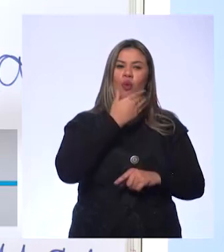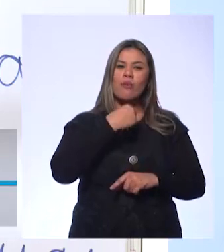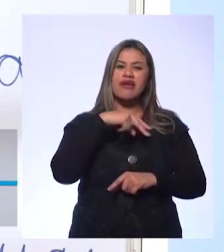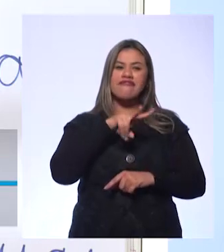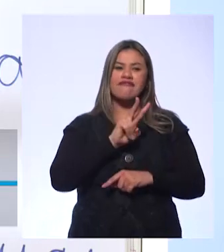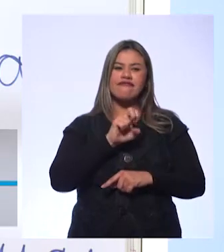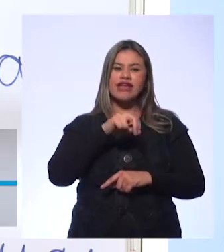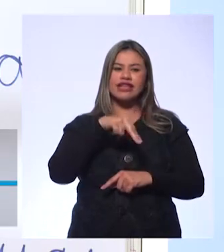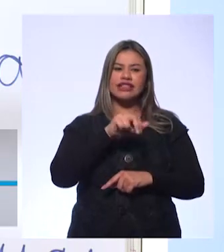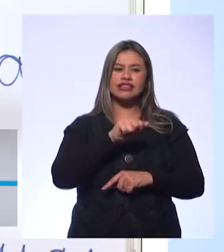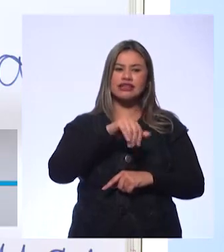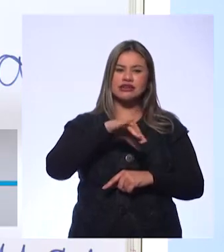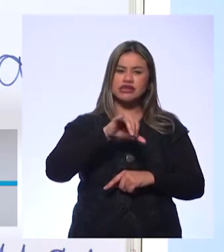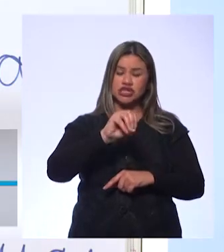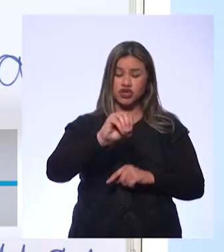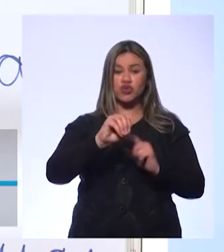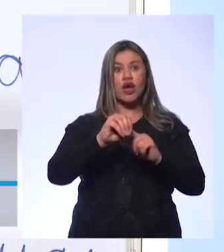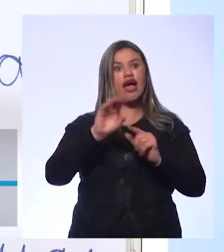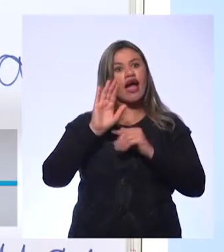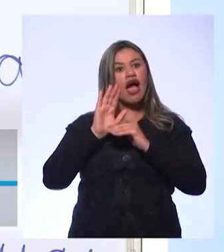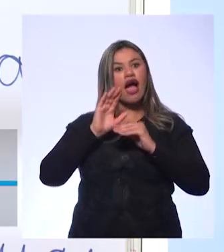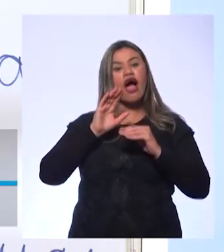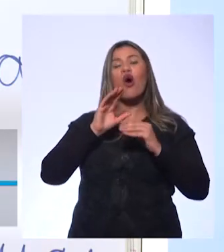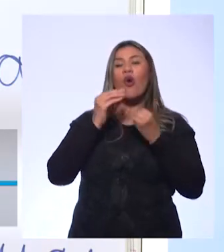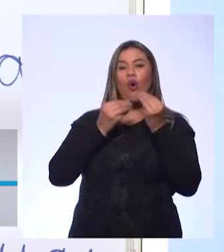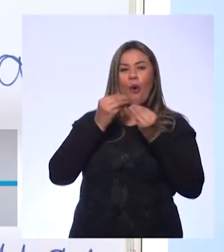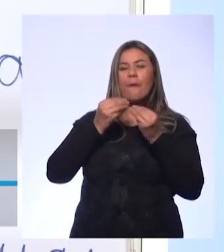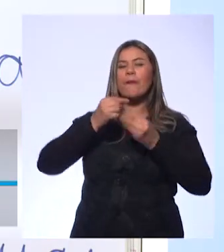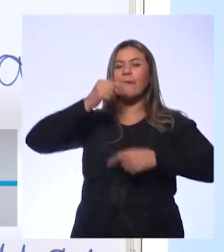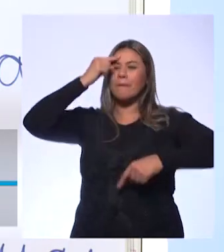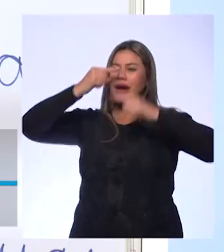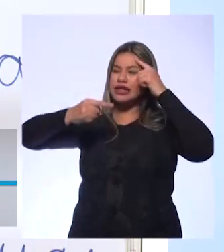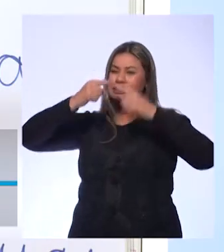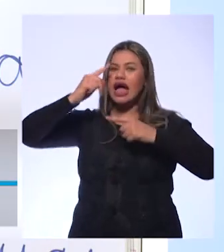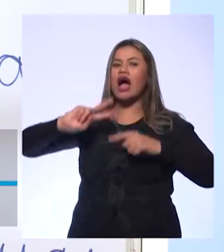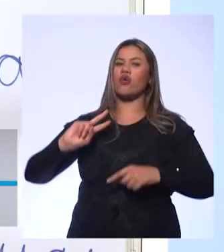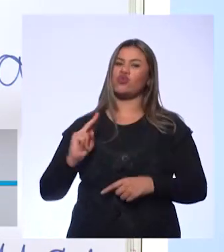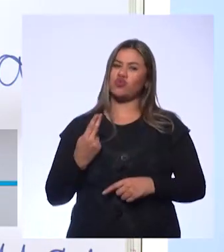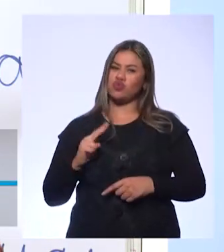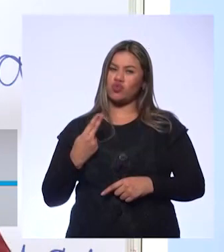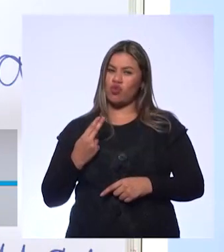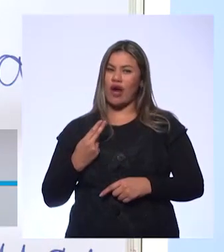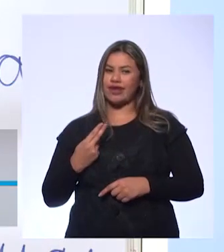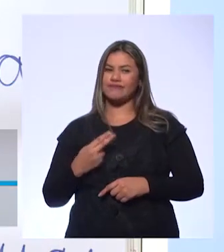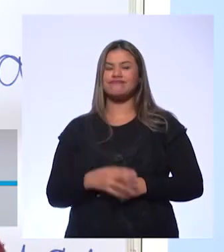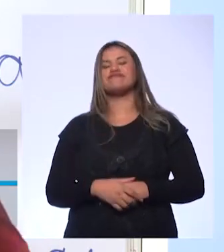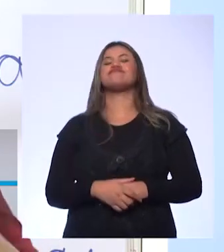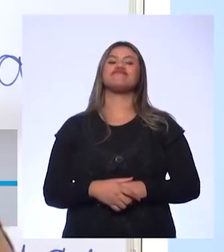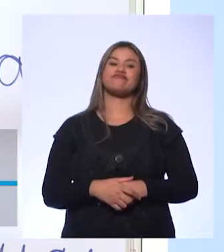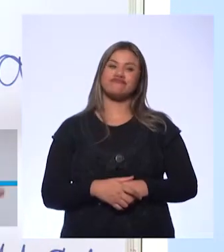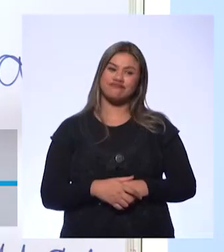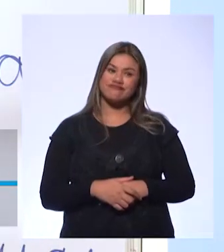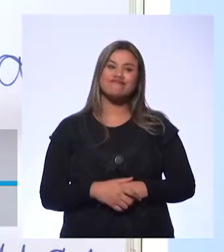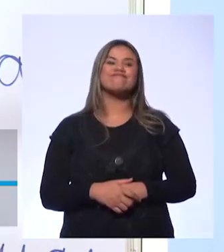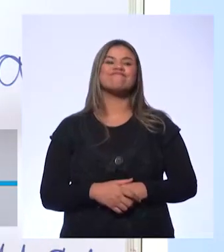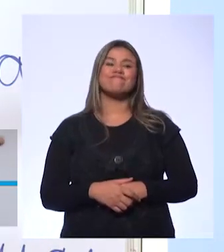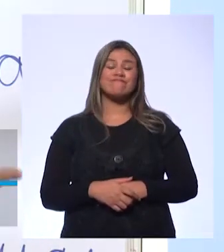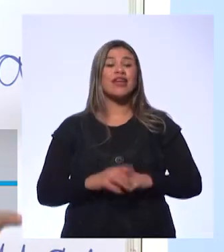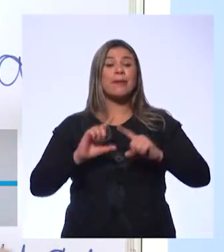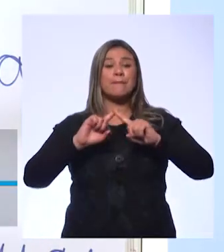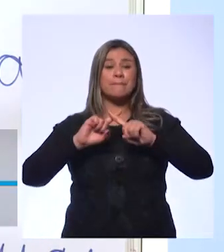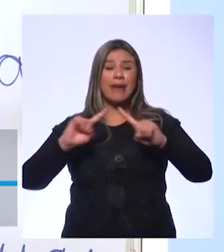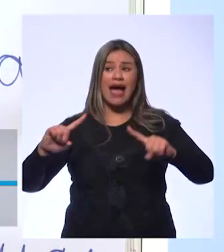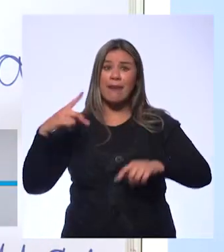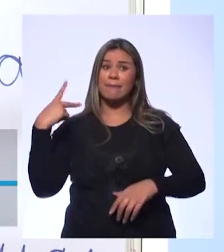aqui Venâncio Aires consiga como Colorado ali comandar o Uruguai isso foi contra os interesses